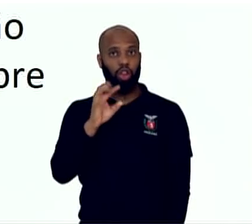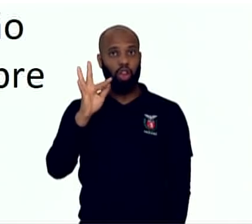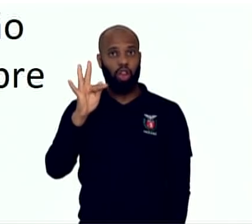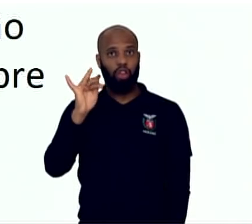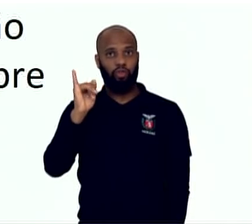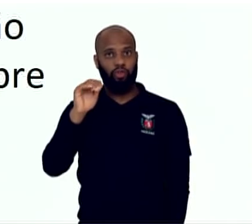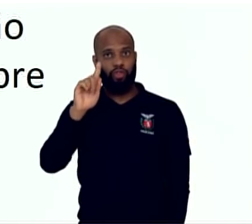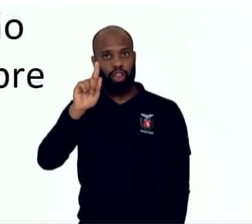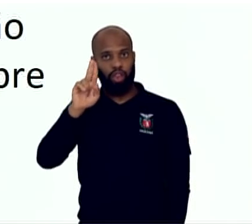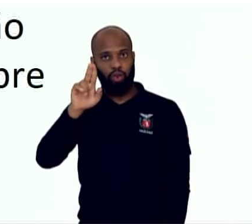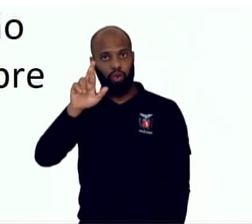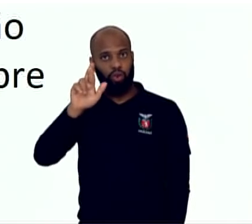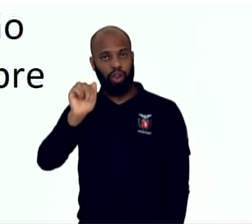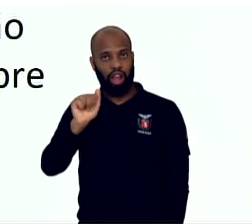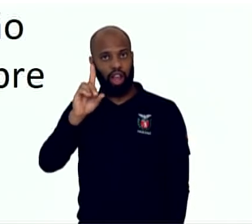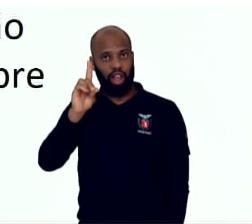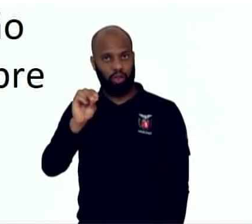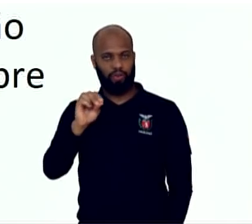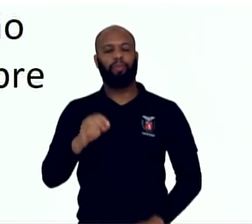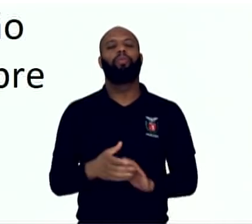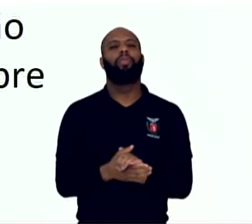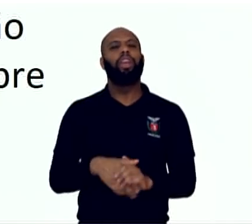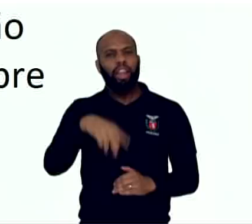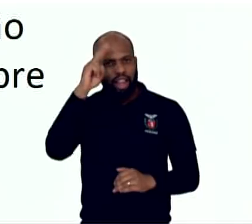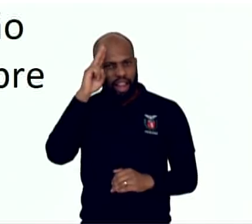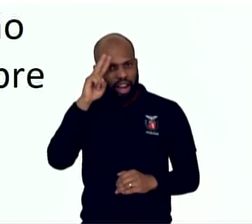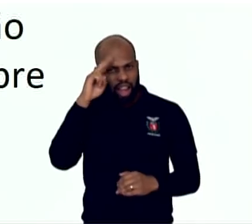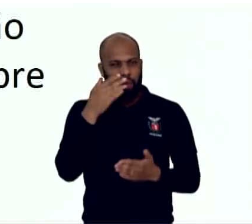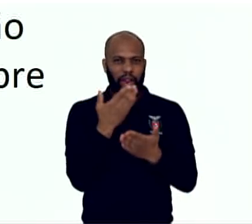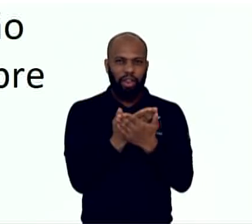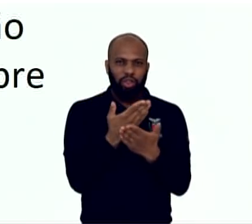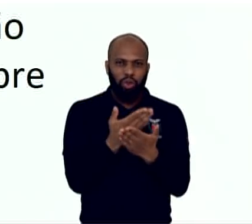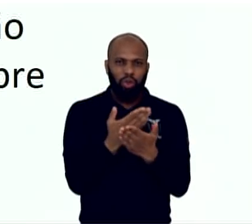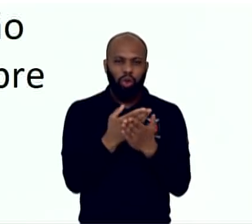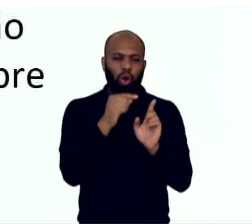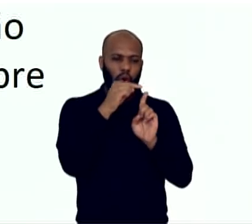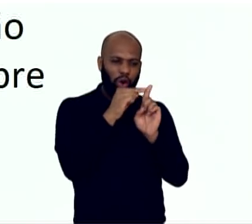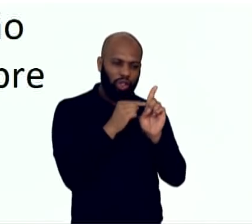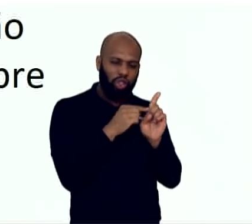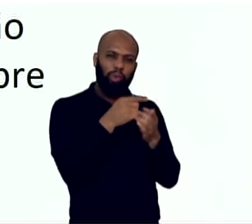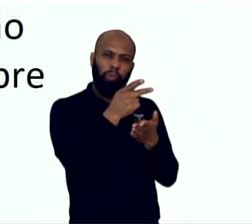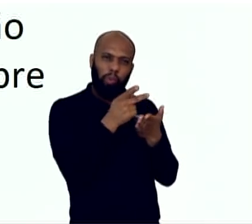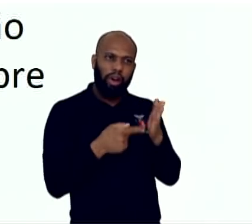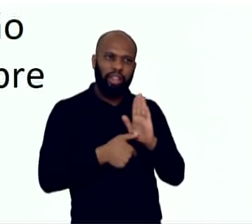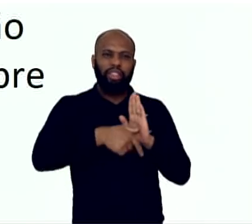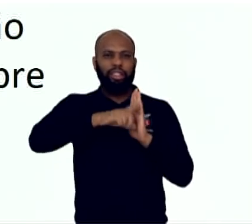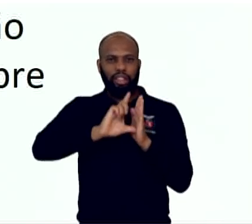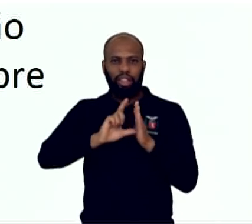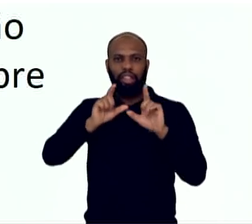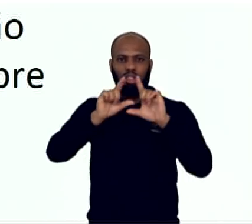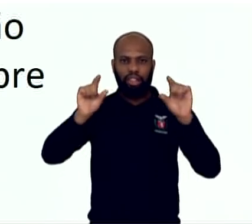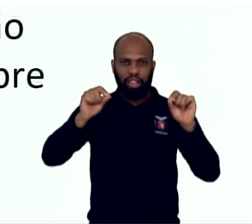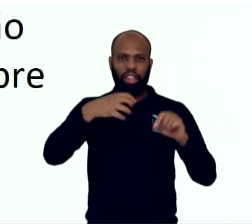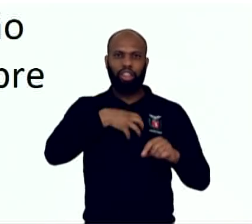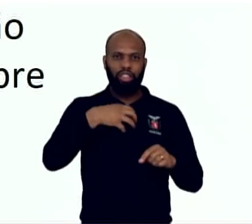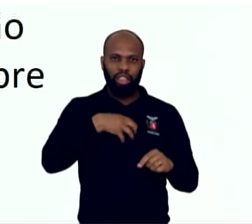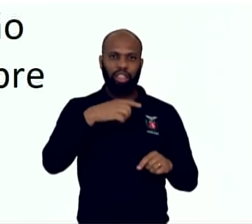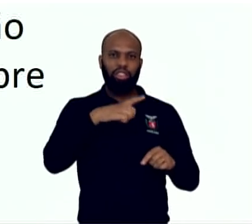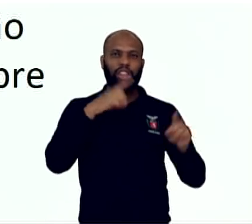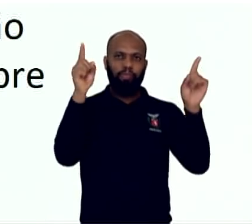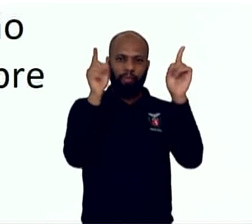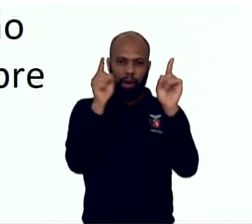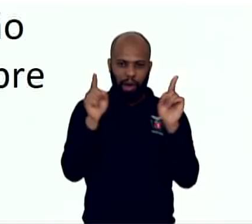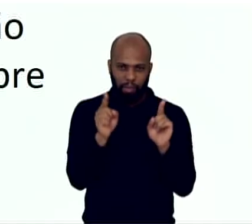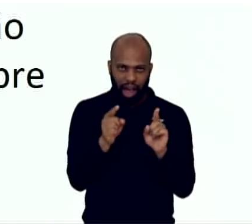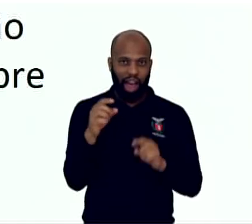esse exercício. Lembra lá da quadrinha, que é um tipo de poema que nós vimos algumas aulas atrás?